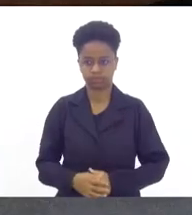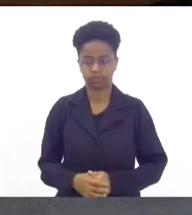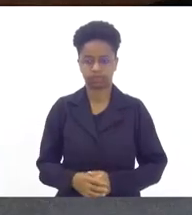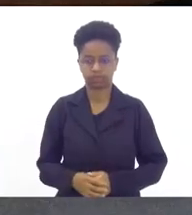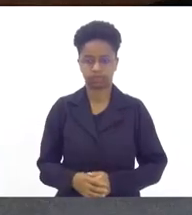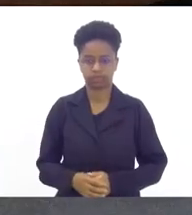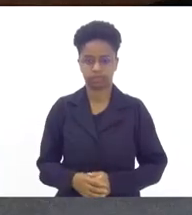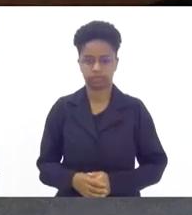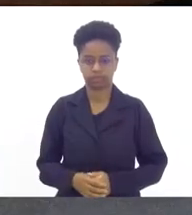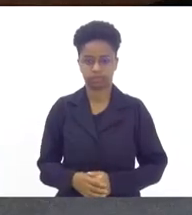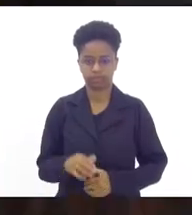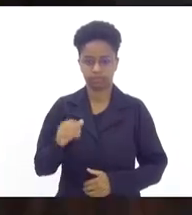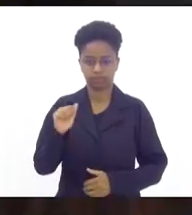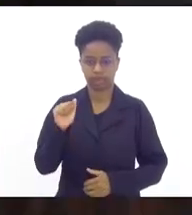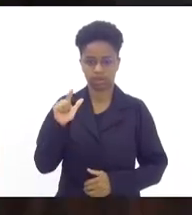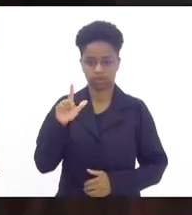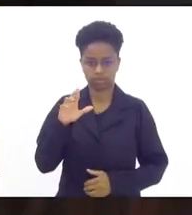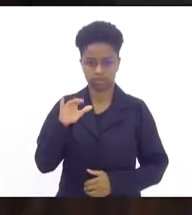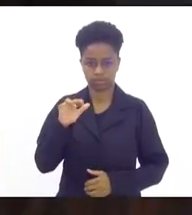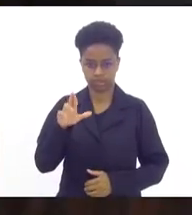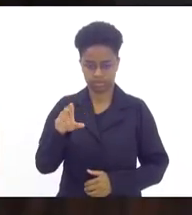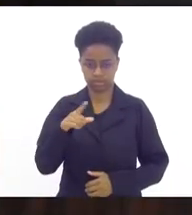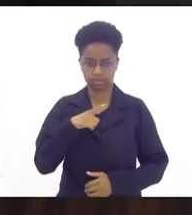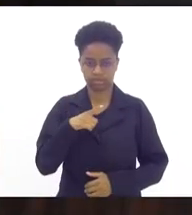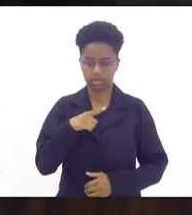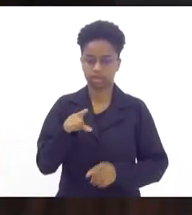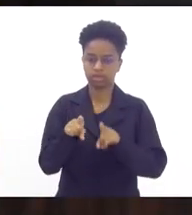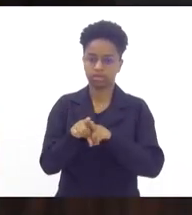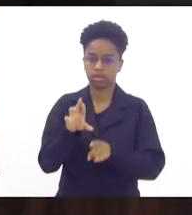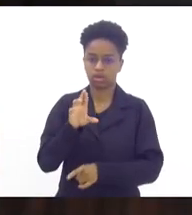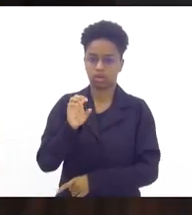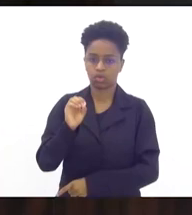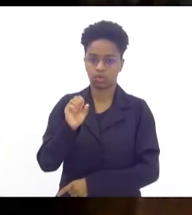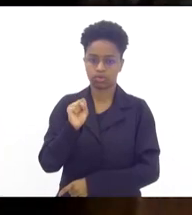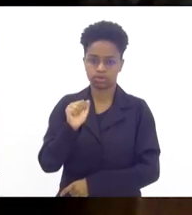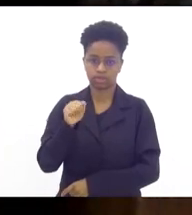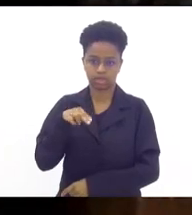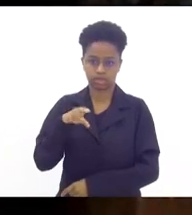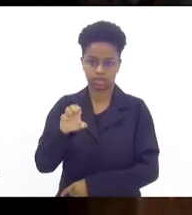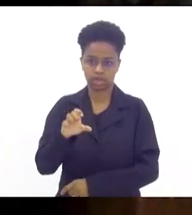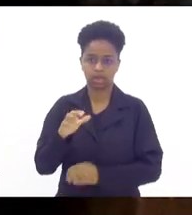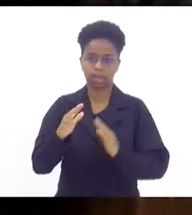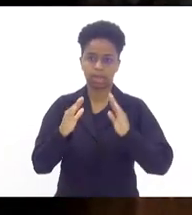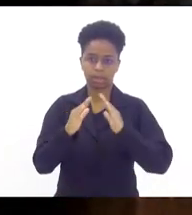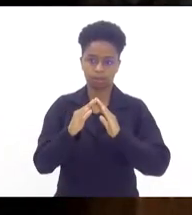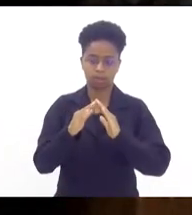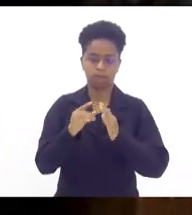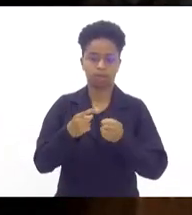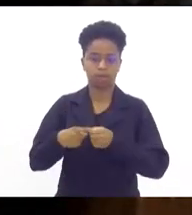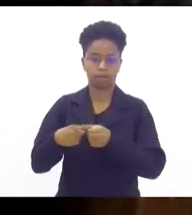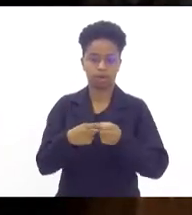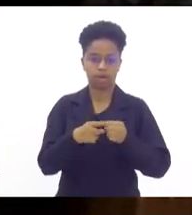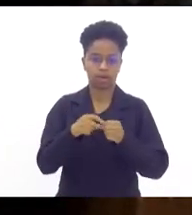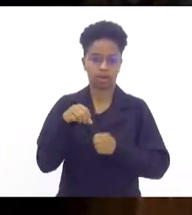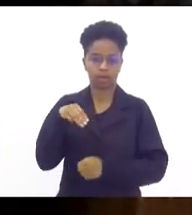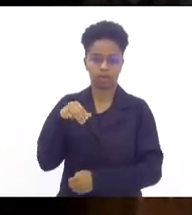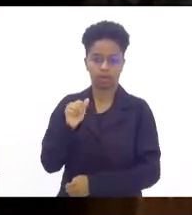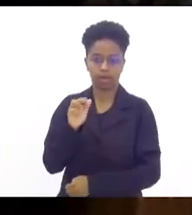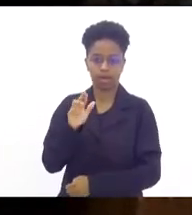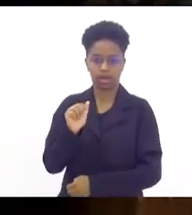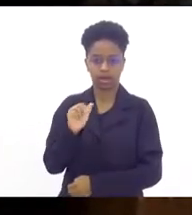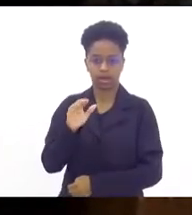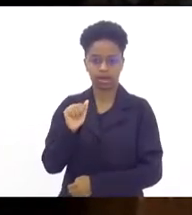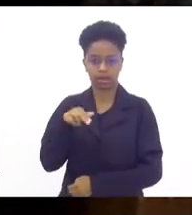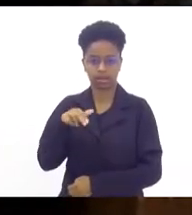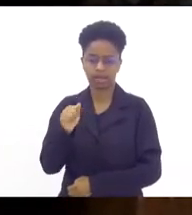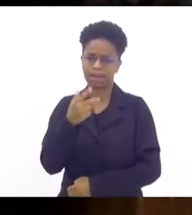ali auxílio Rosane Correia também moradora do Maracanã tá a Rosane me parece que foi a